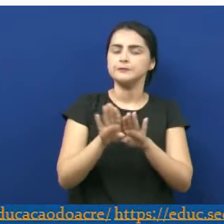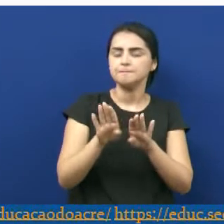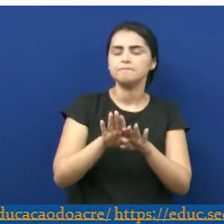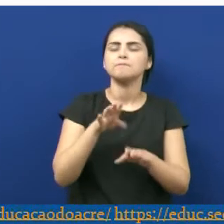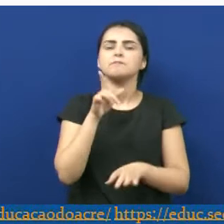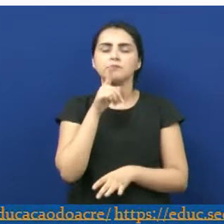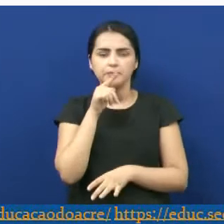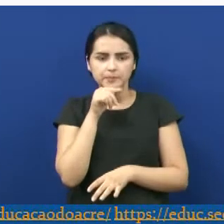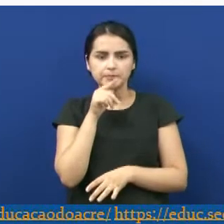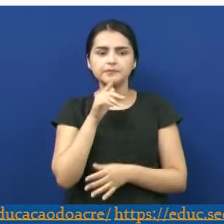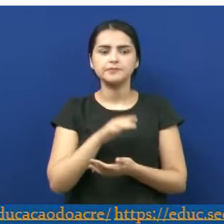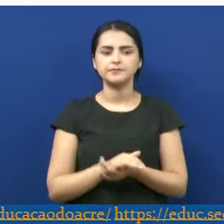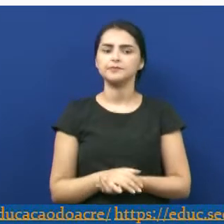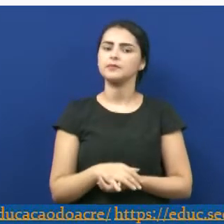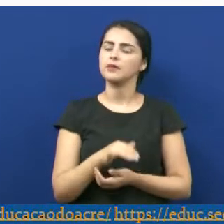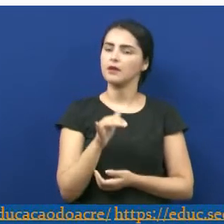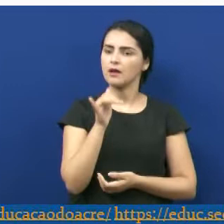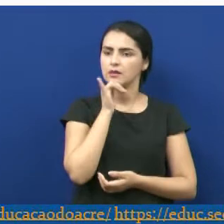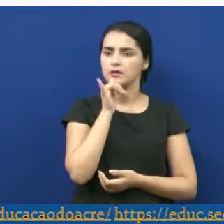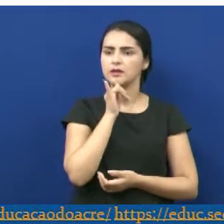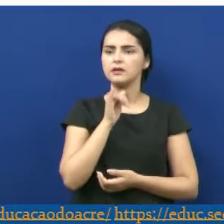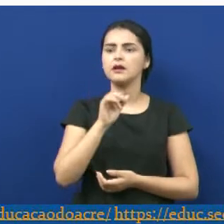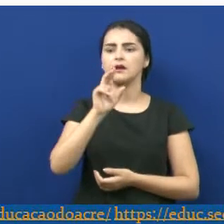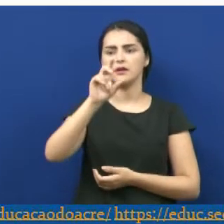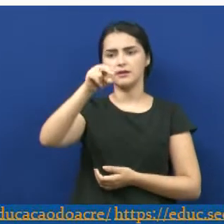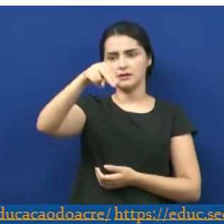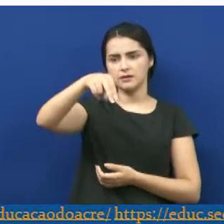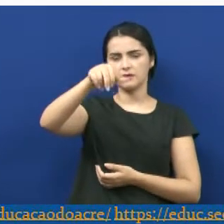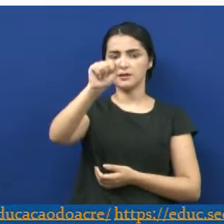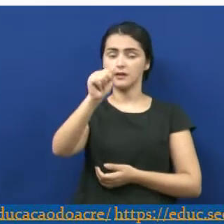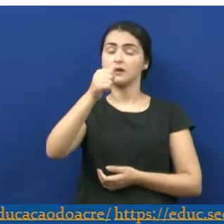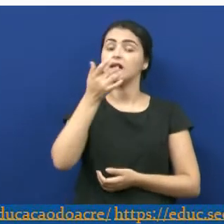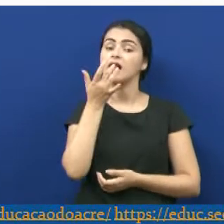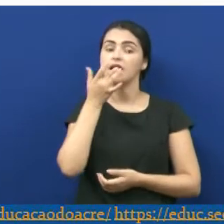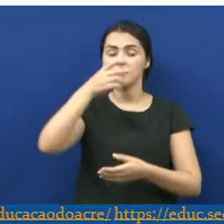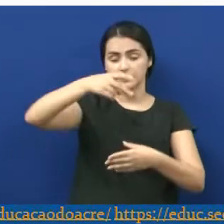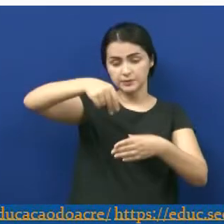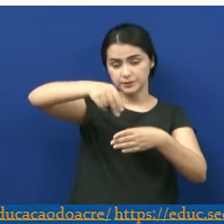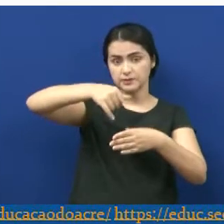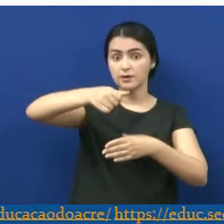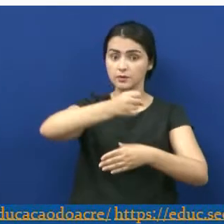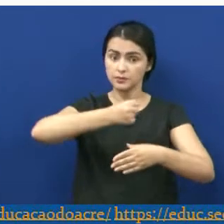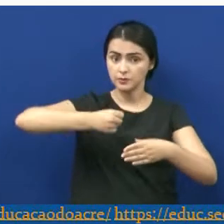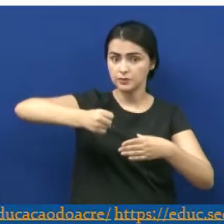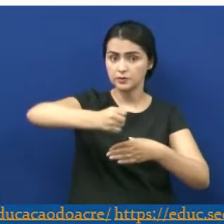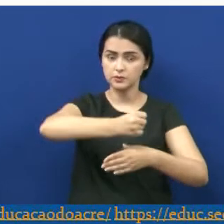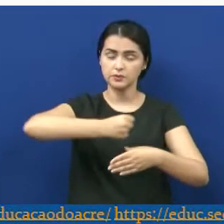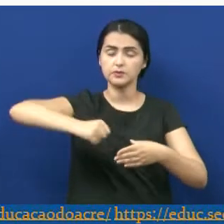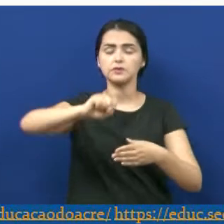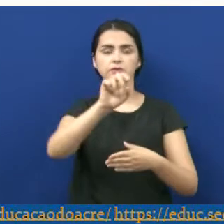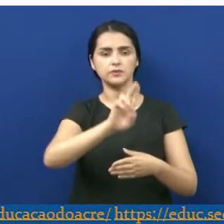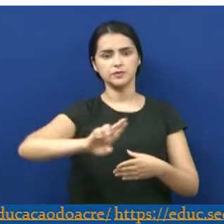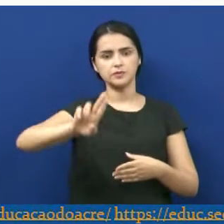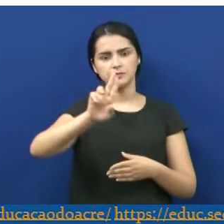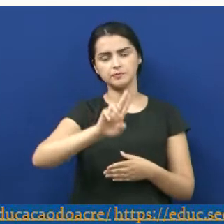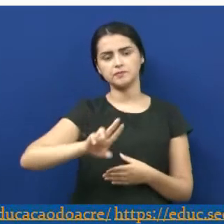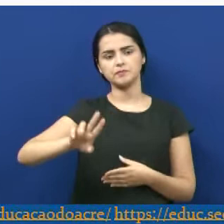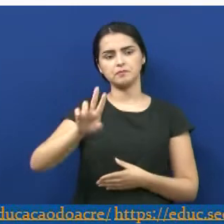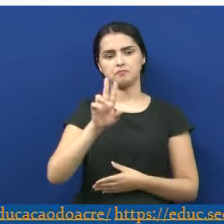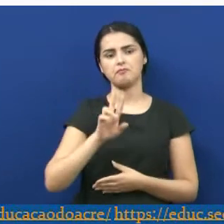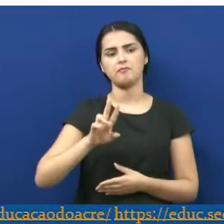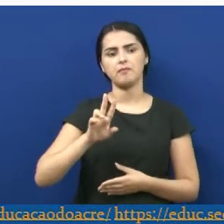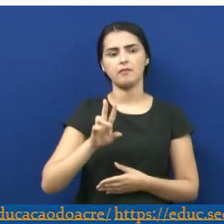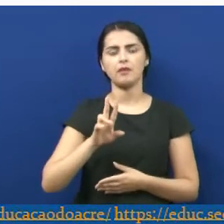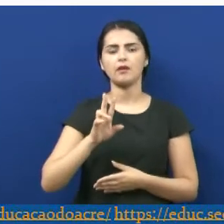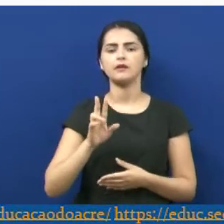à água. Nós temos como, por exemplo, aí o NaCl, o sal de cozinha. O sal de cozinha que é utilizado